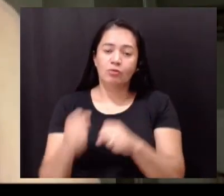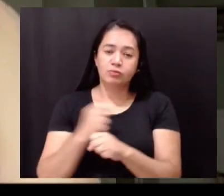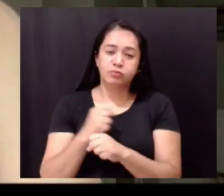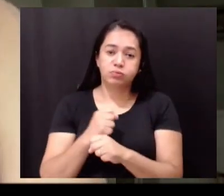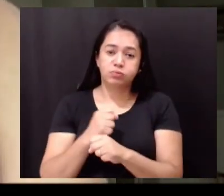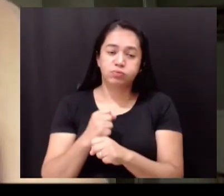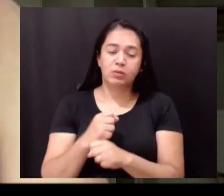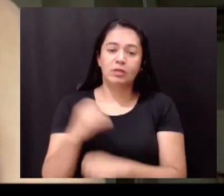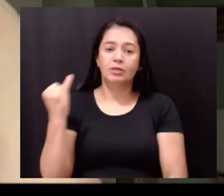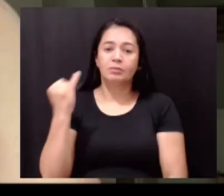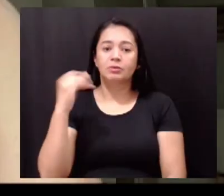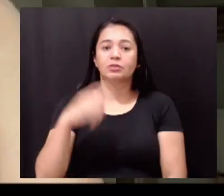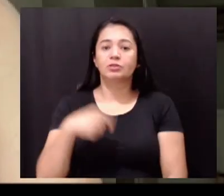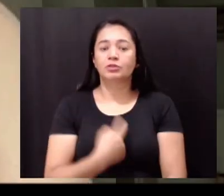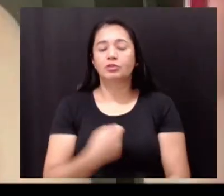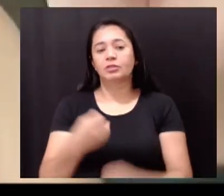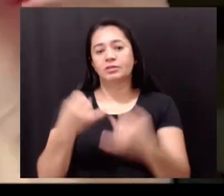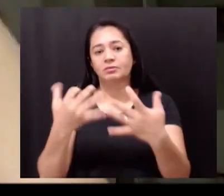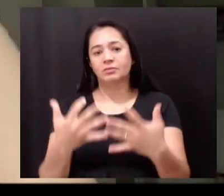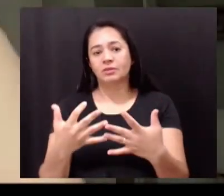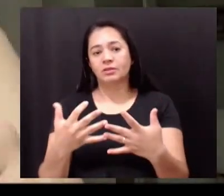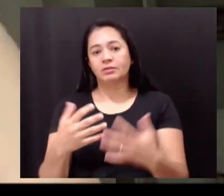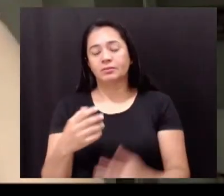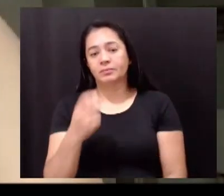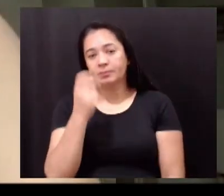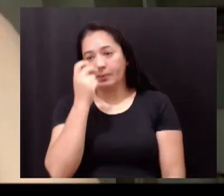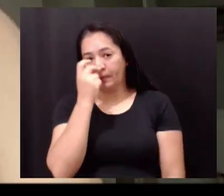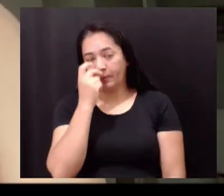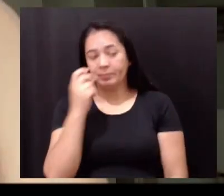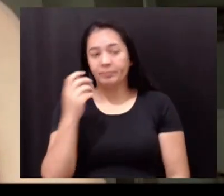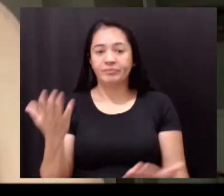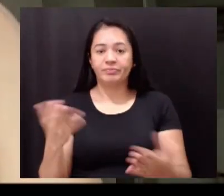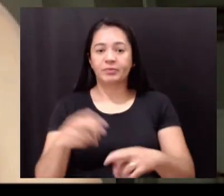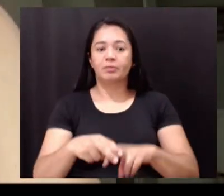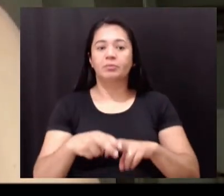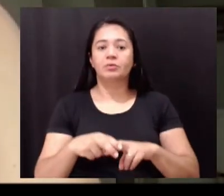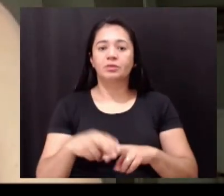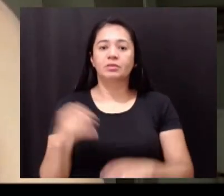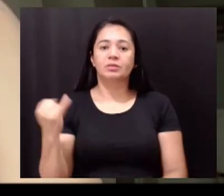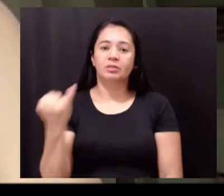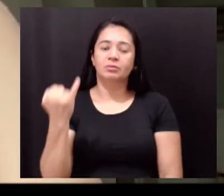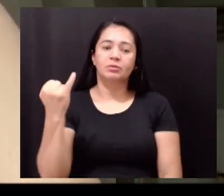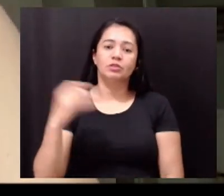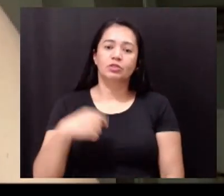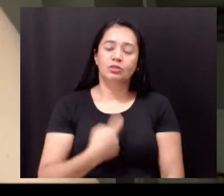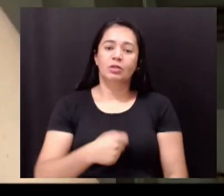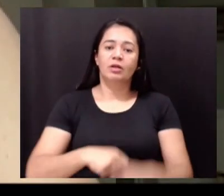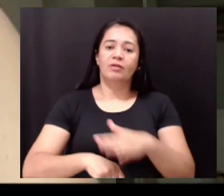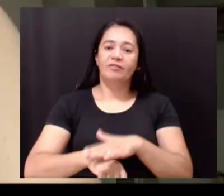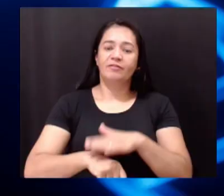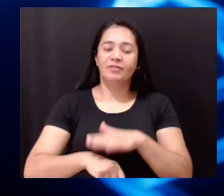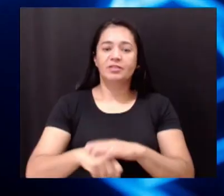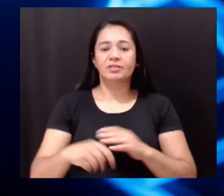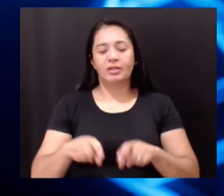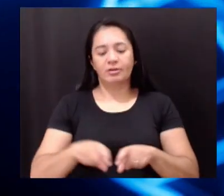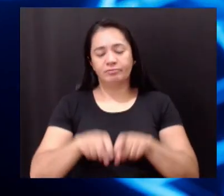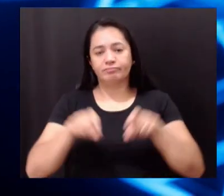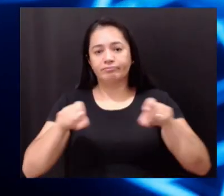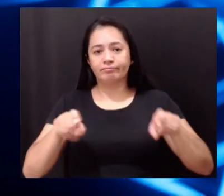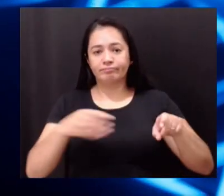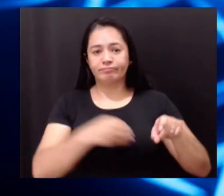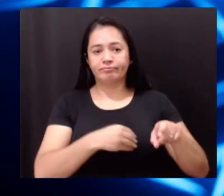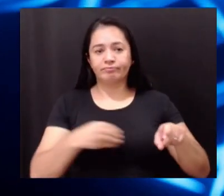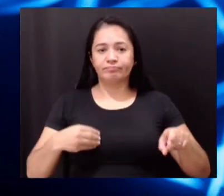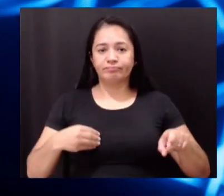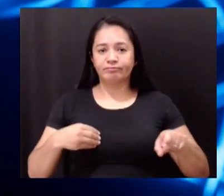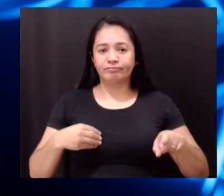que acontece da noite para o dia. Então, por isso a importância de realizar o Papa Nicolau, fazer o rastreamento com o